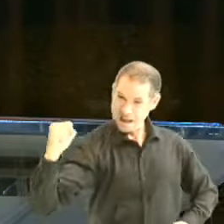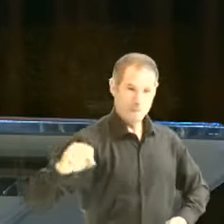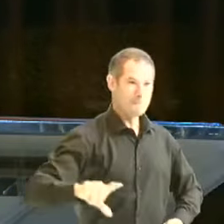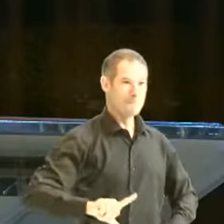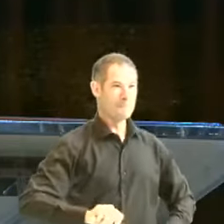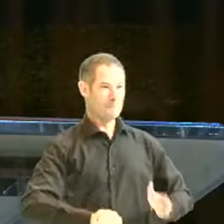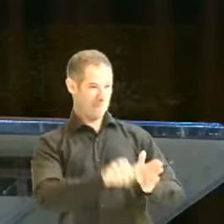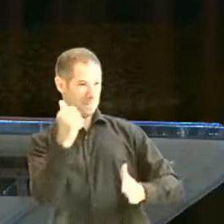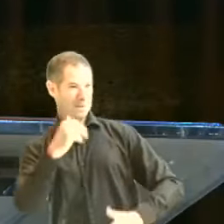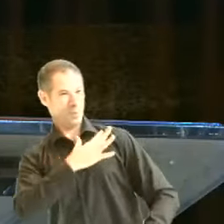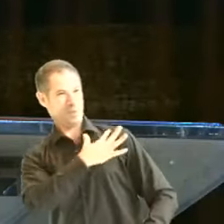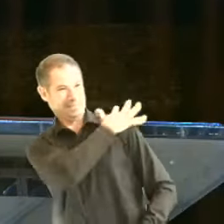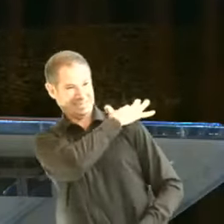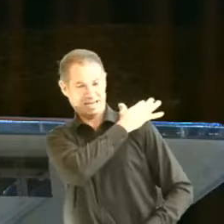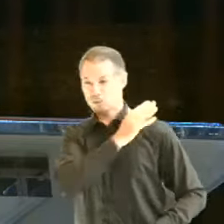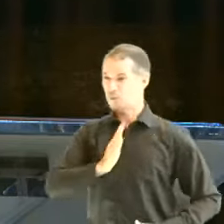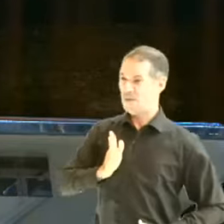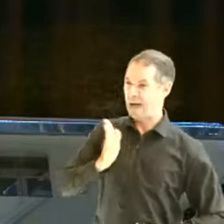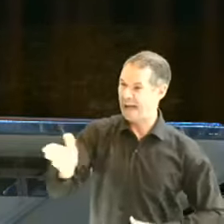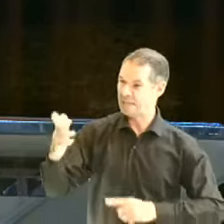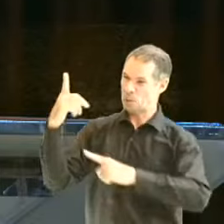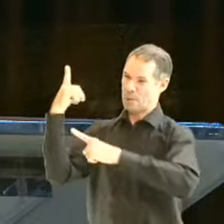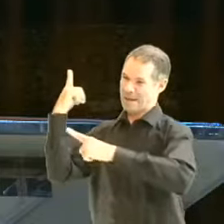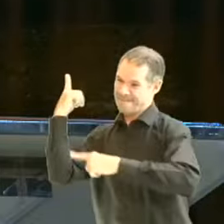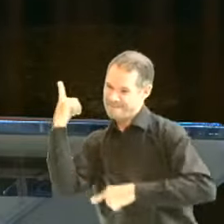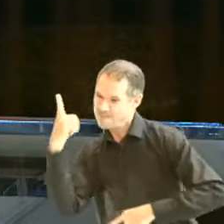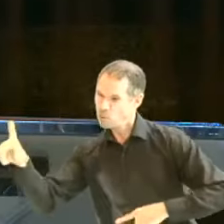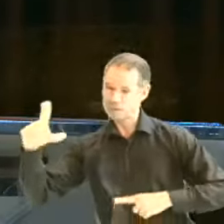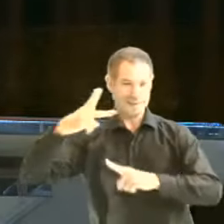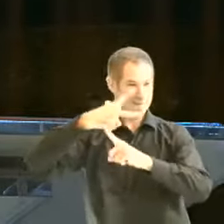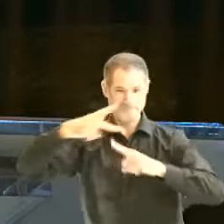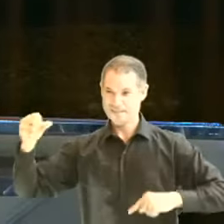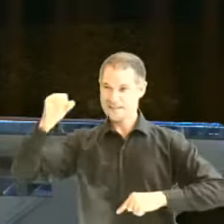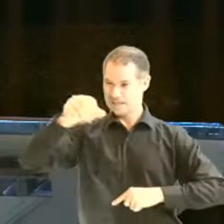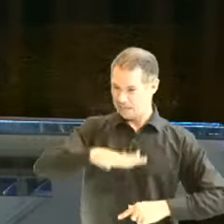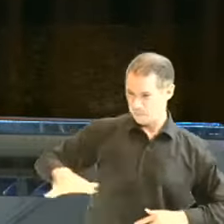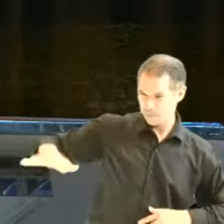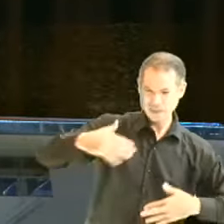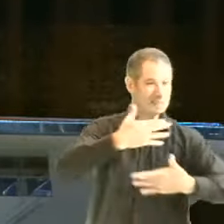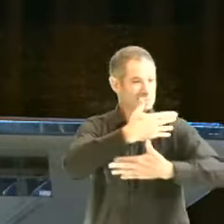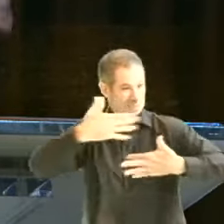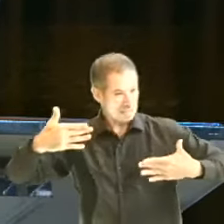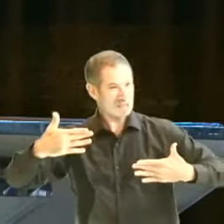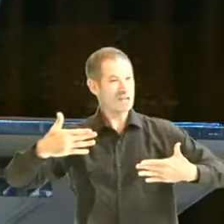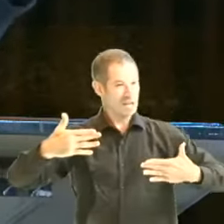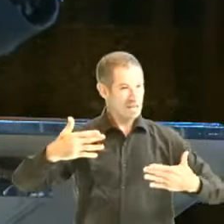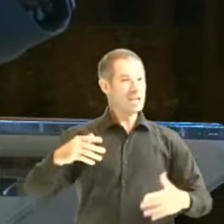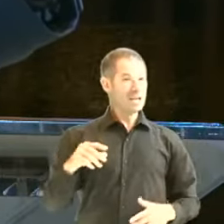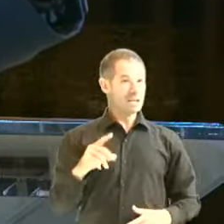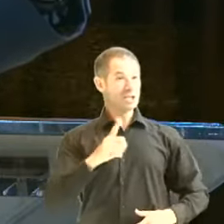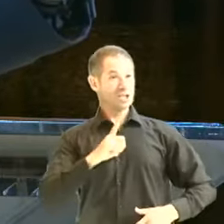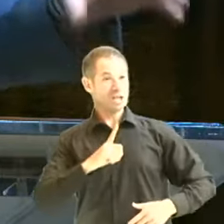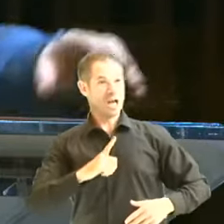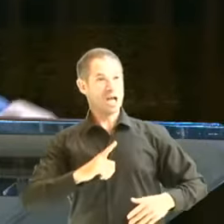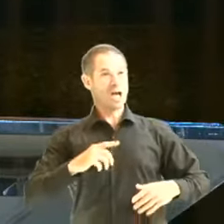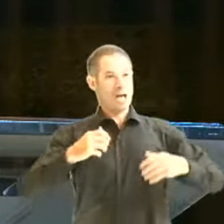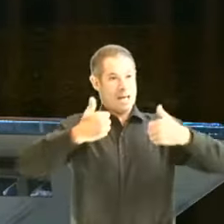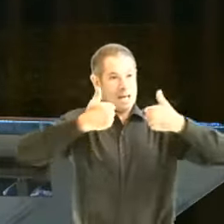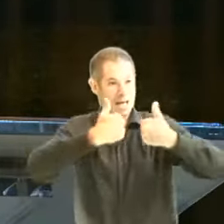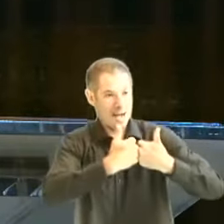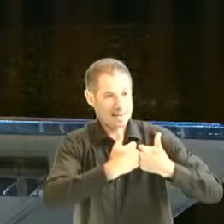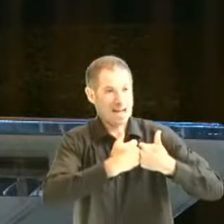para a conquista, tinha na frente de todo mundo a Arca da Aliança e